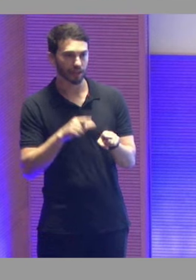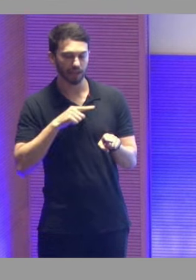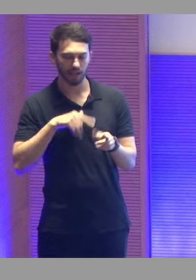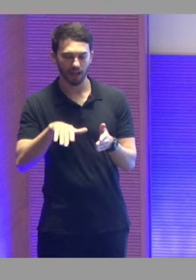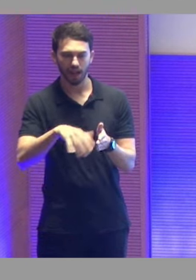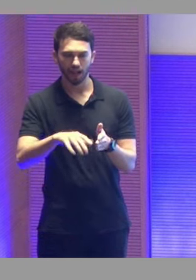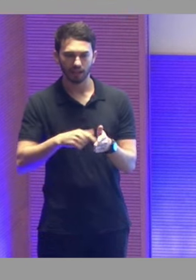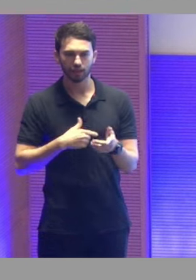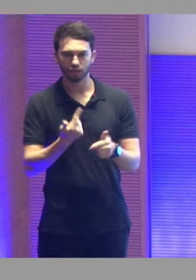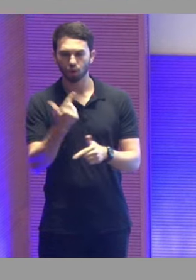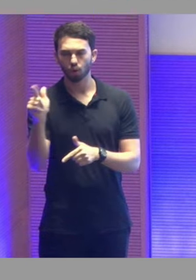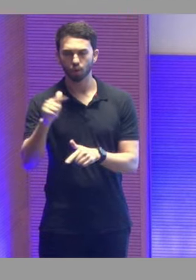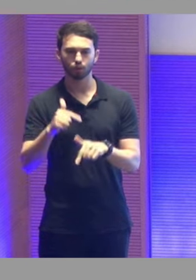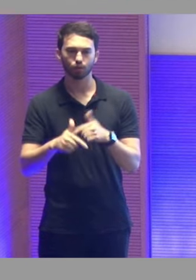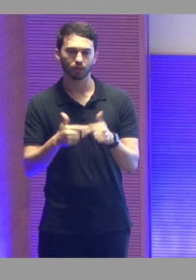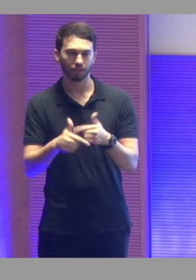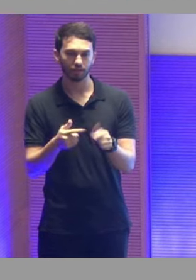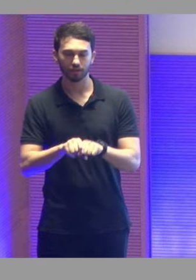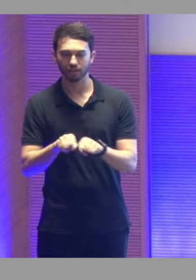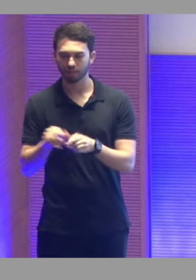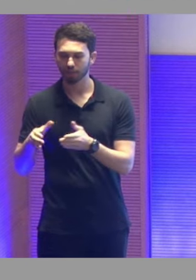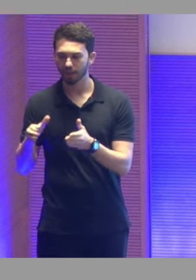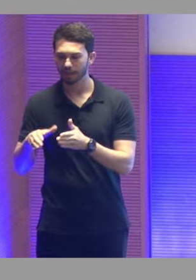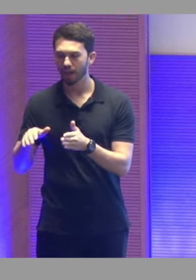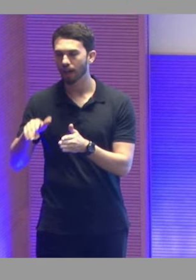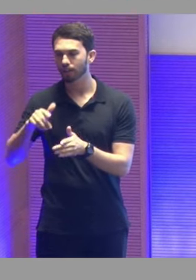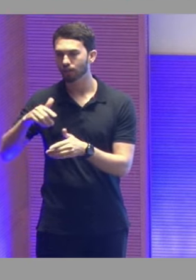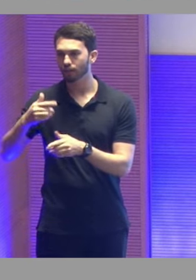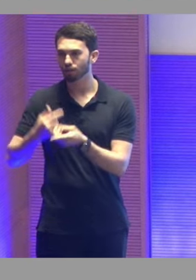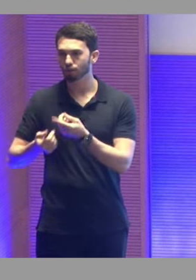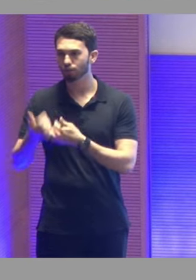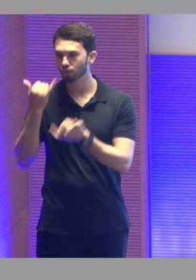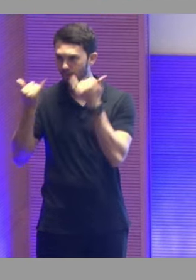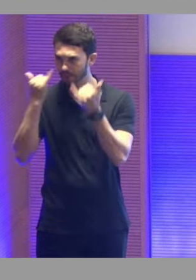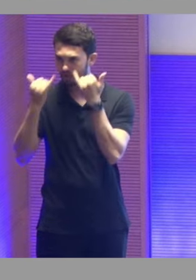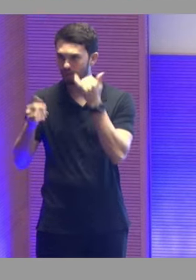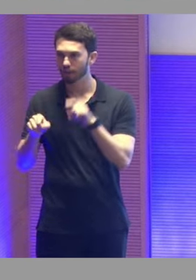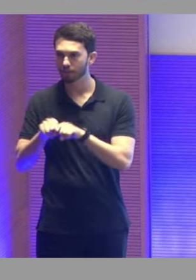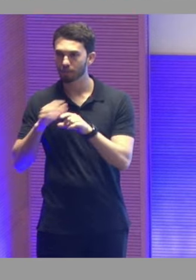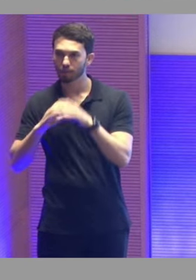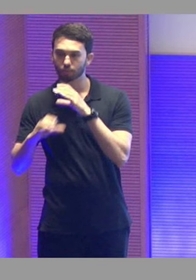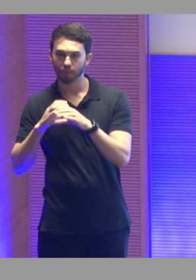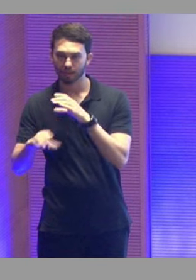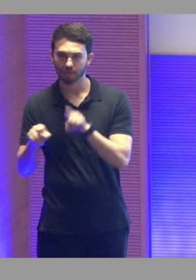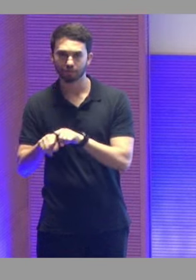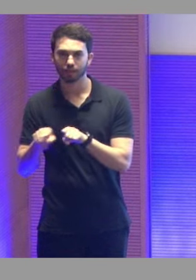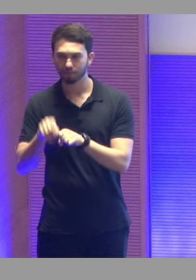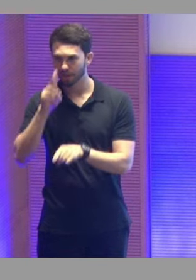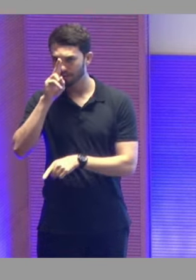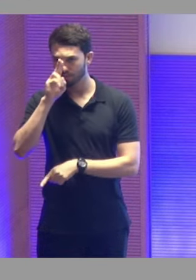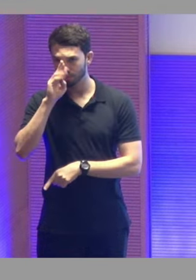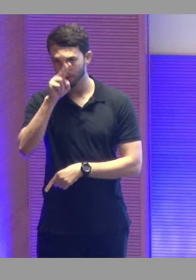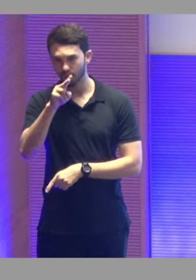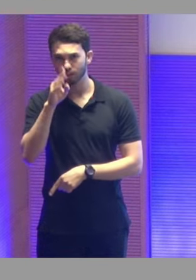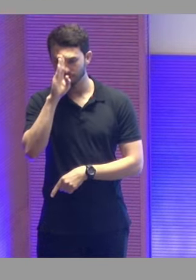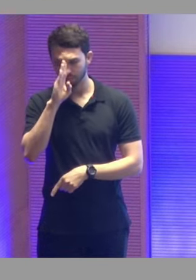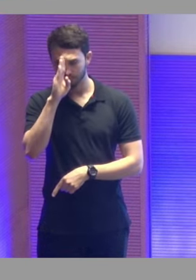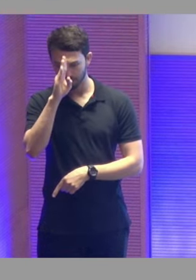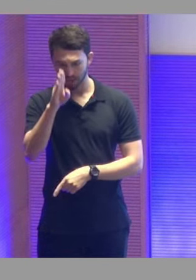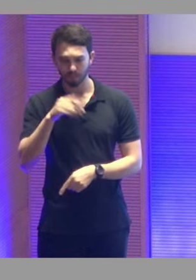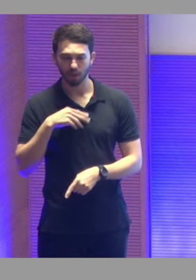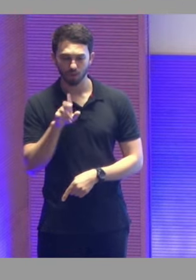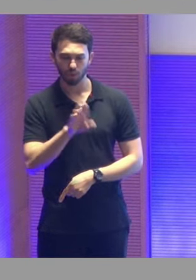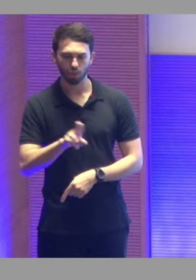o setor de outros serviços e o setor de informação e comunicação então é ficou concentrado principalmente nesses setores aí organizações que vão fazer